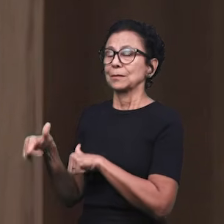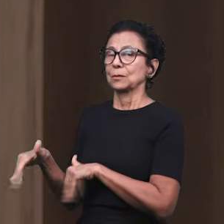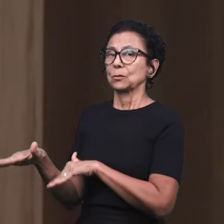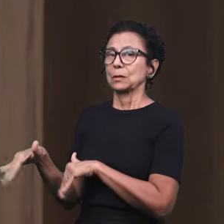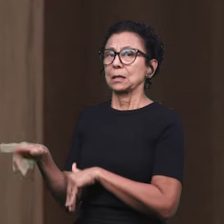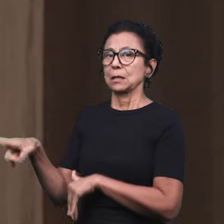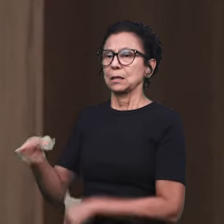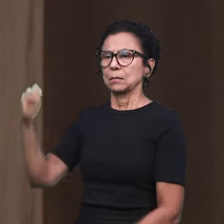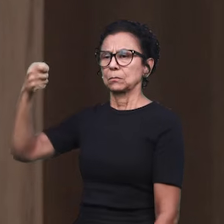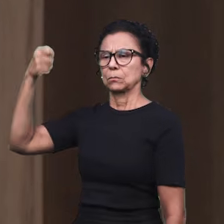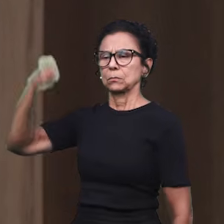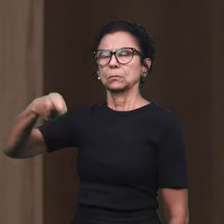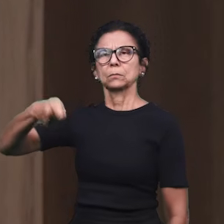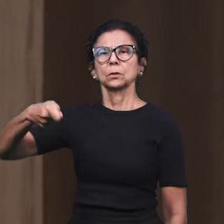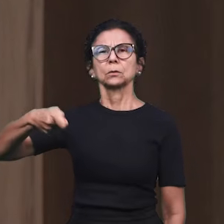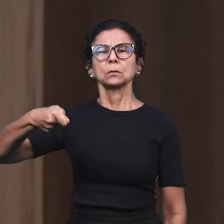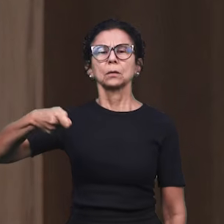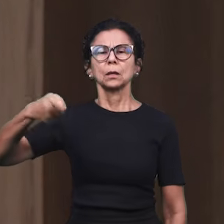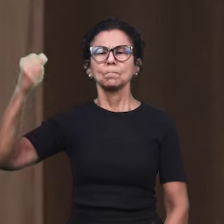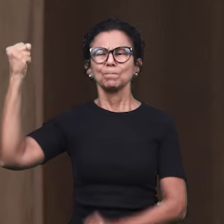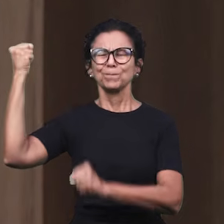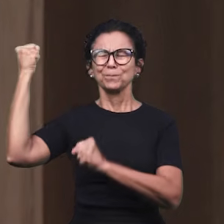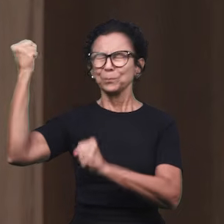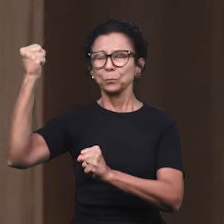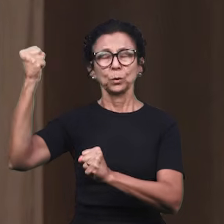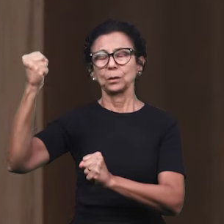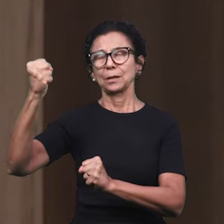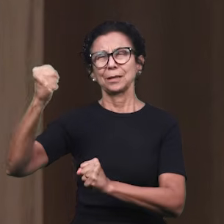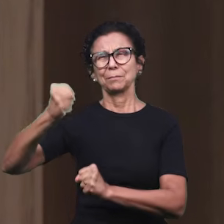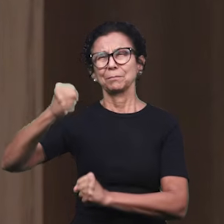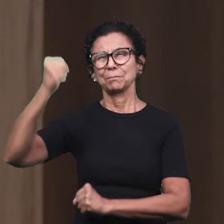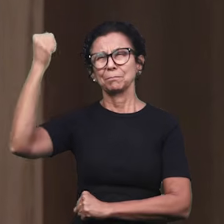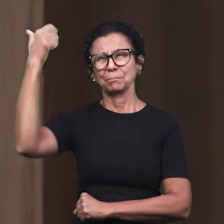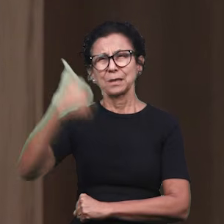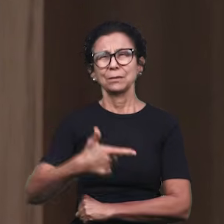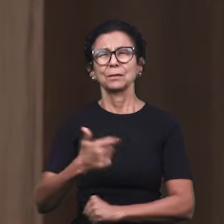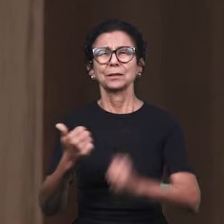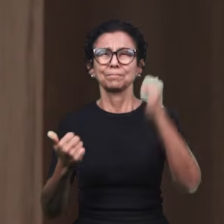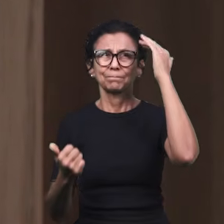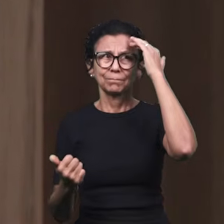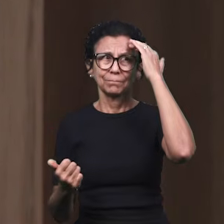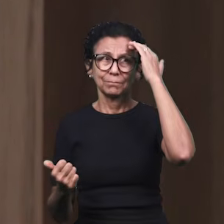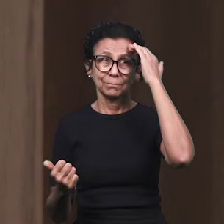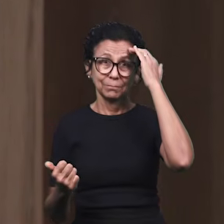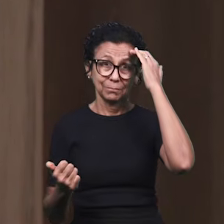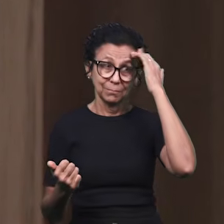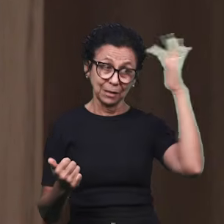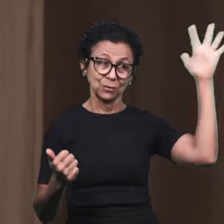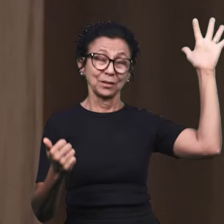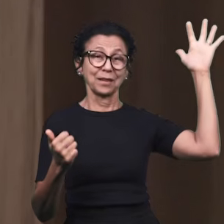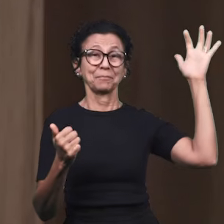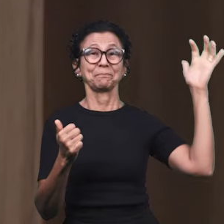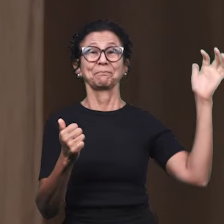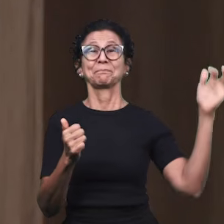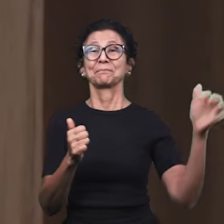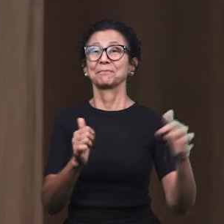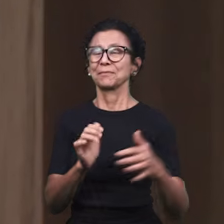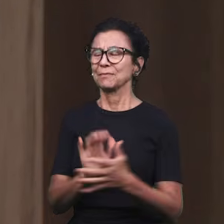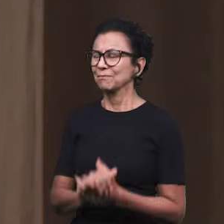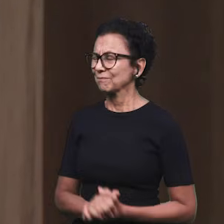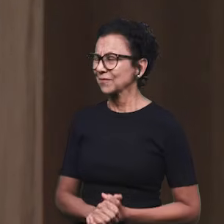imaginar. Toda a sua experiência de pescador, todo o seu esforço de uma noite